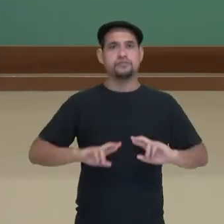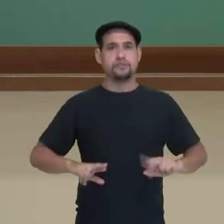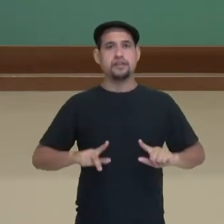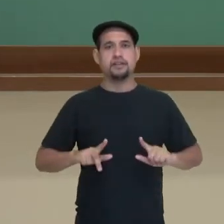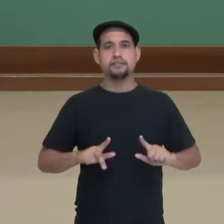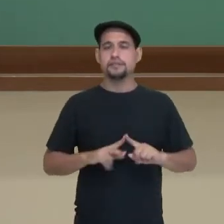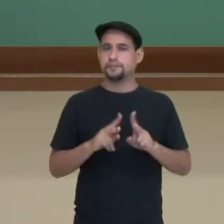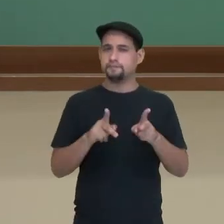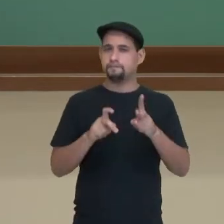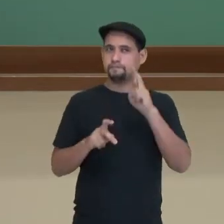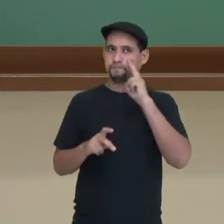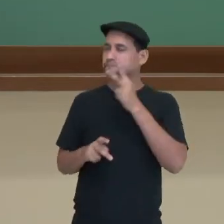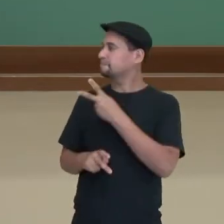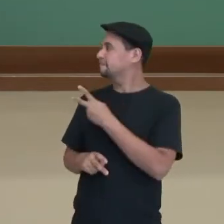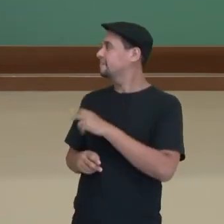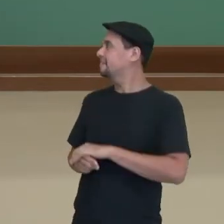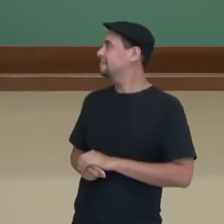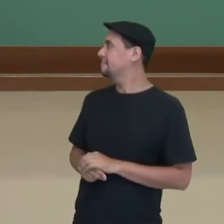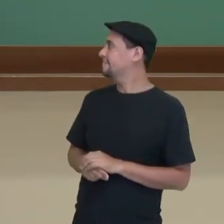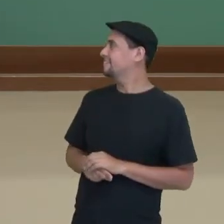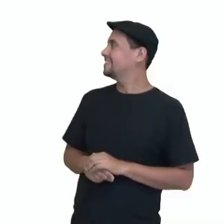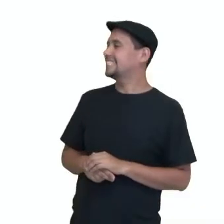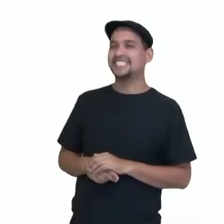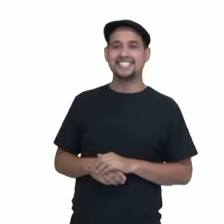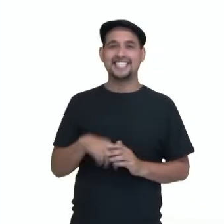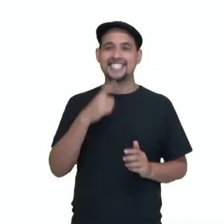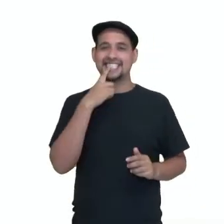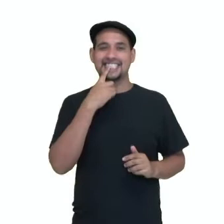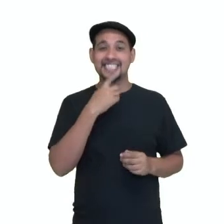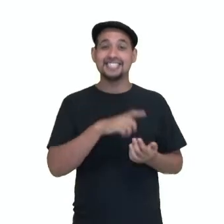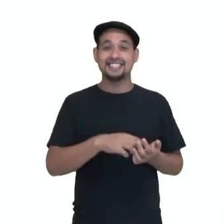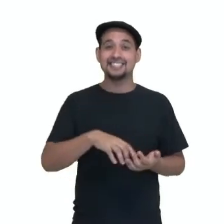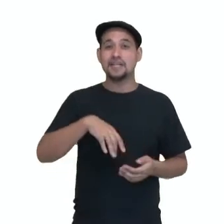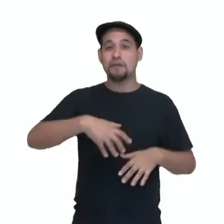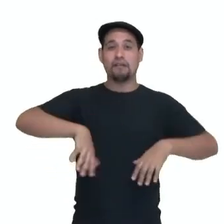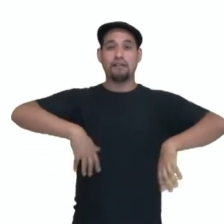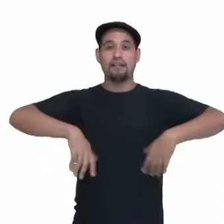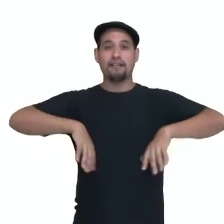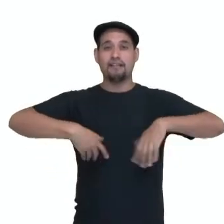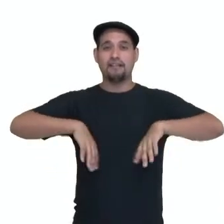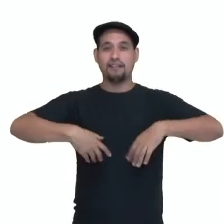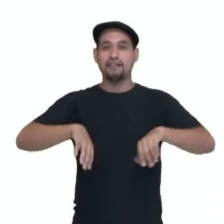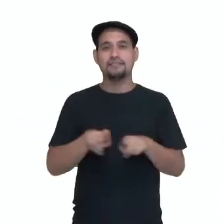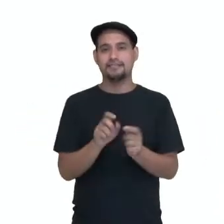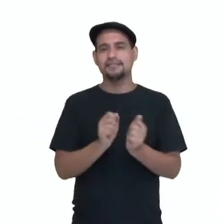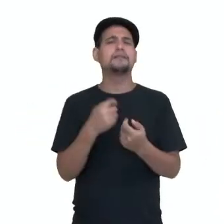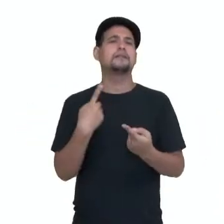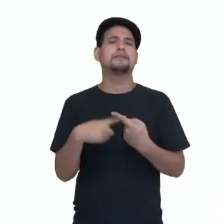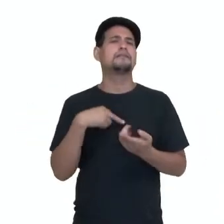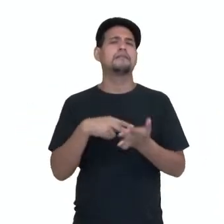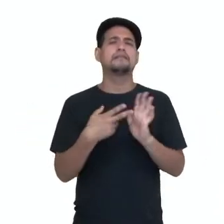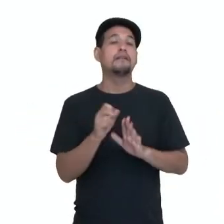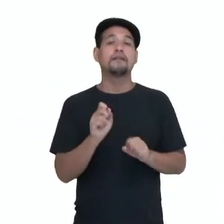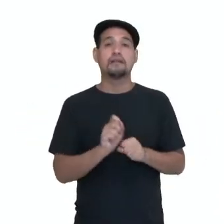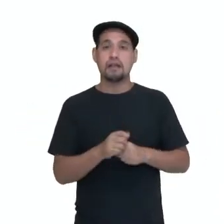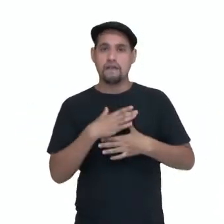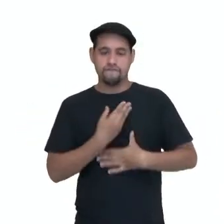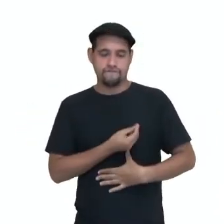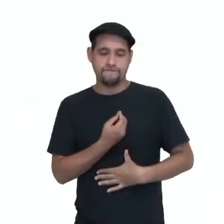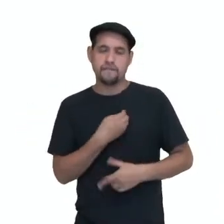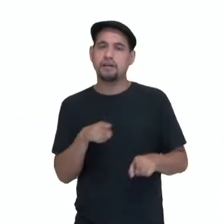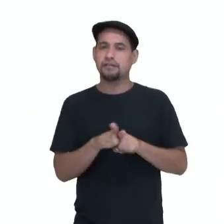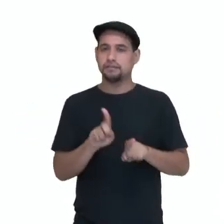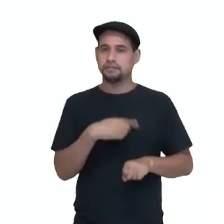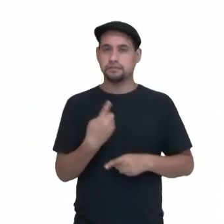só observe o nosso esqueletinho lá, ele está se movimentando porque os ossos dele estão se movimentando. Protege os órgãos vitais, então nossa